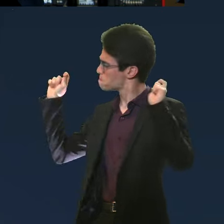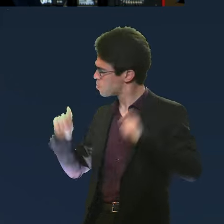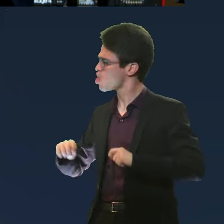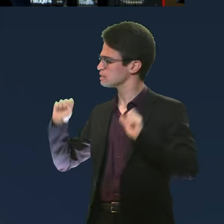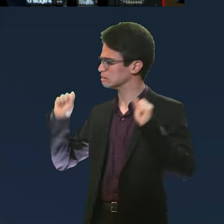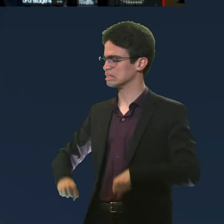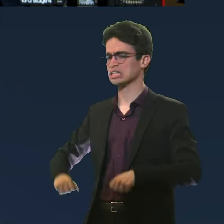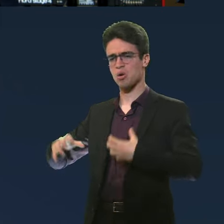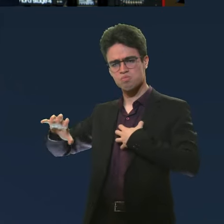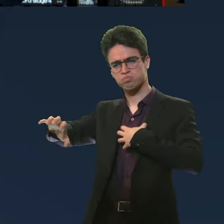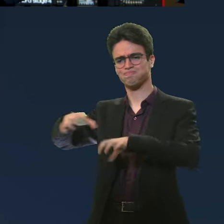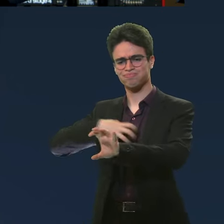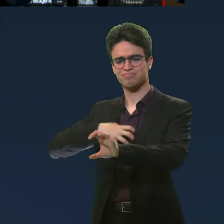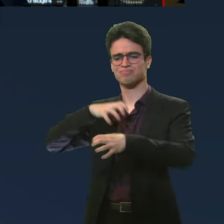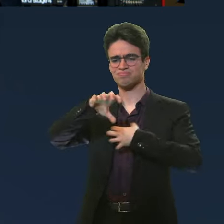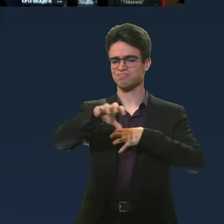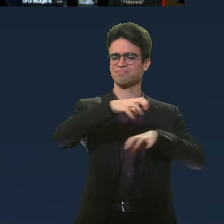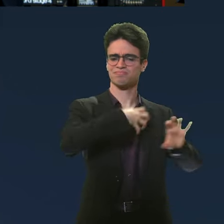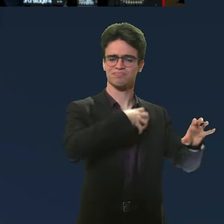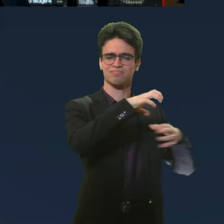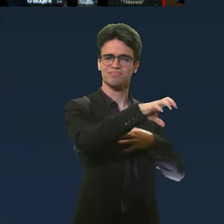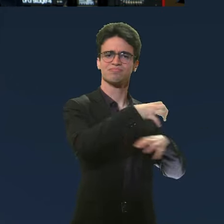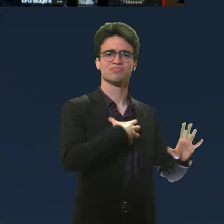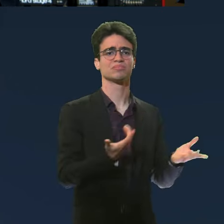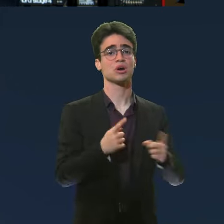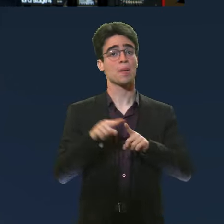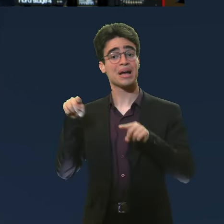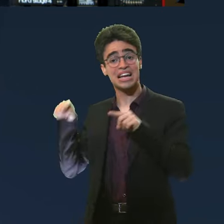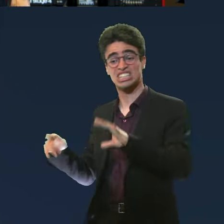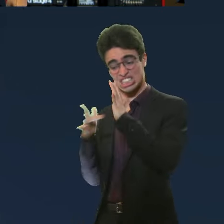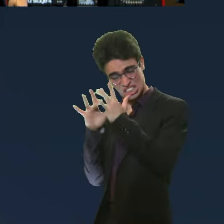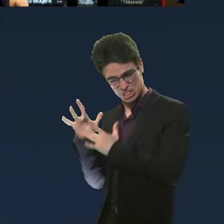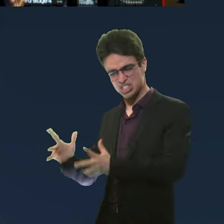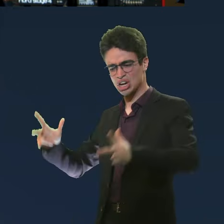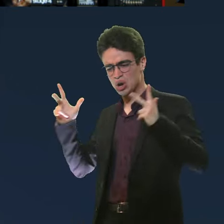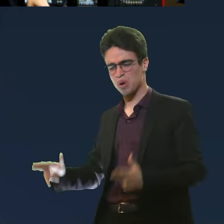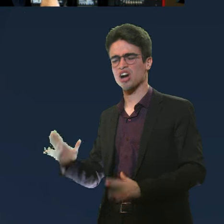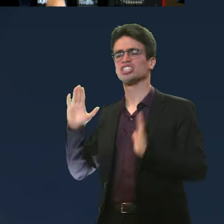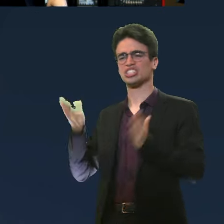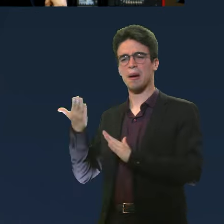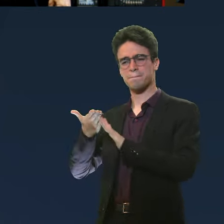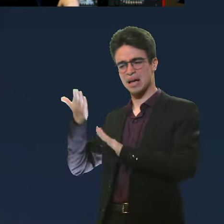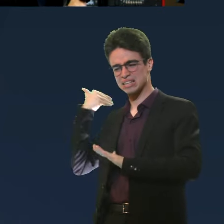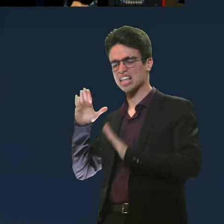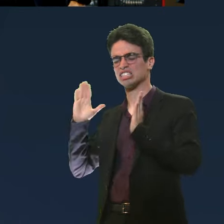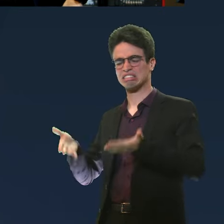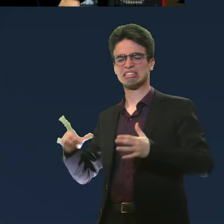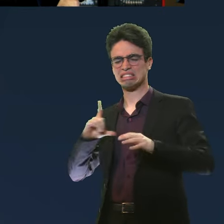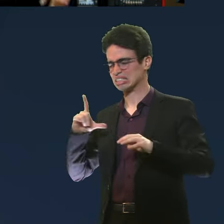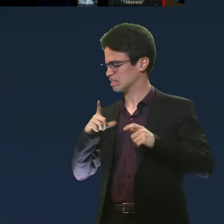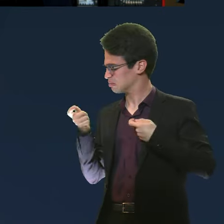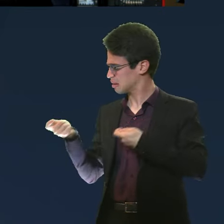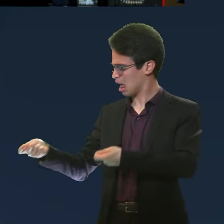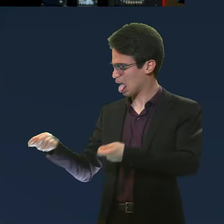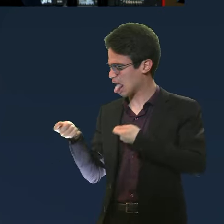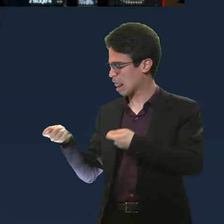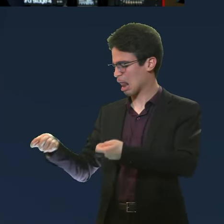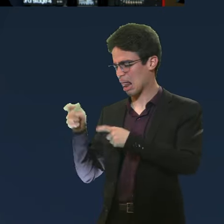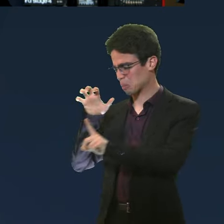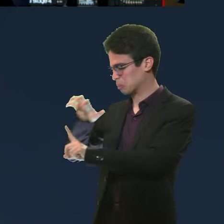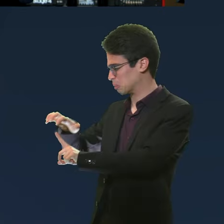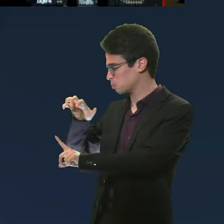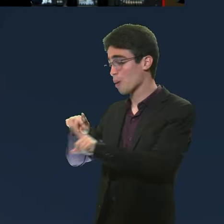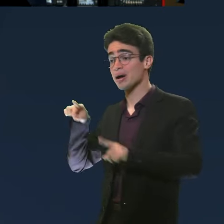compadecer-se das nossas fraquezas, mas sim alguém que, como nós, passou por todo tipo de tentação, porém sem pecado. Assim